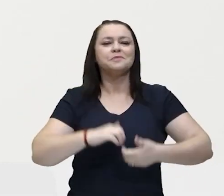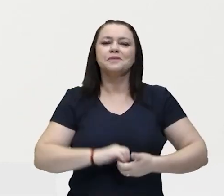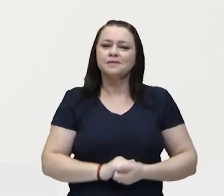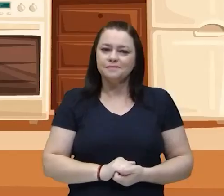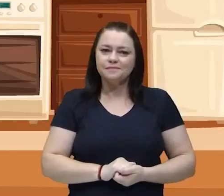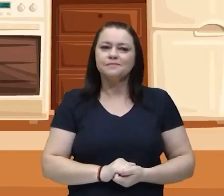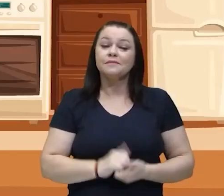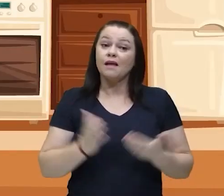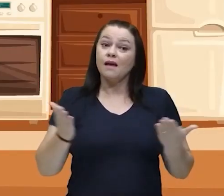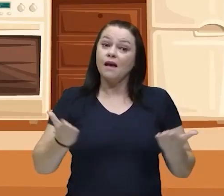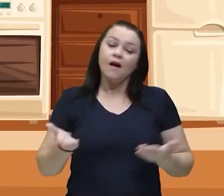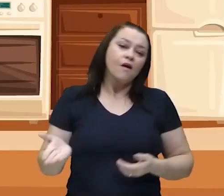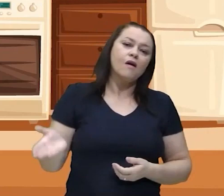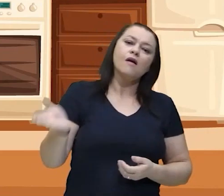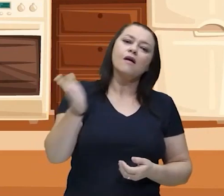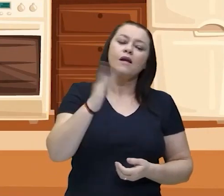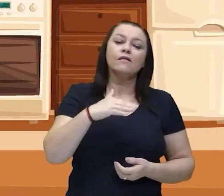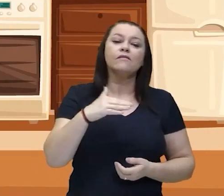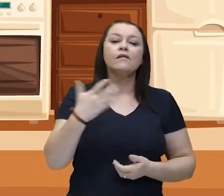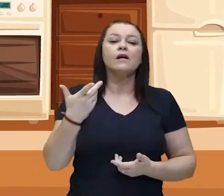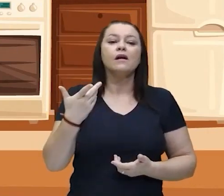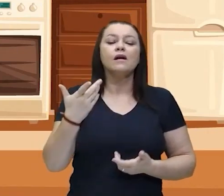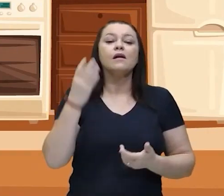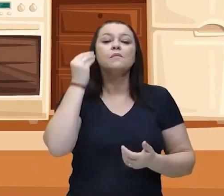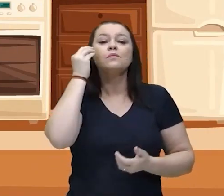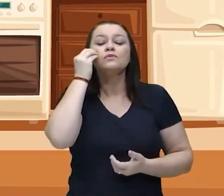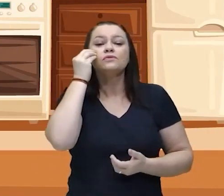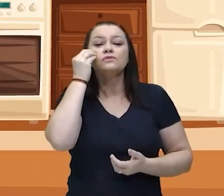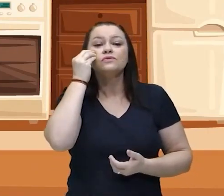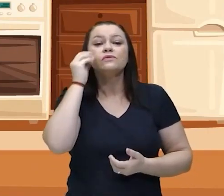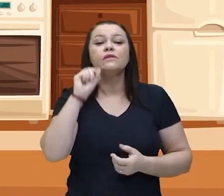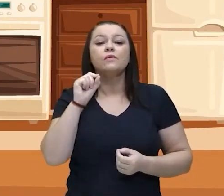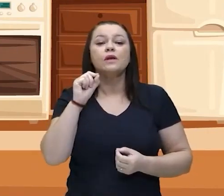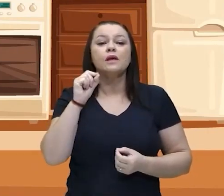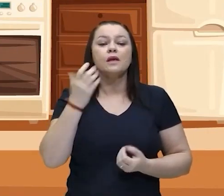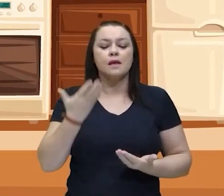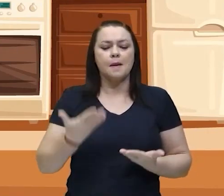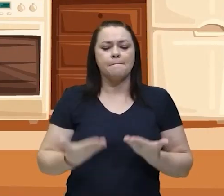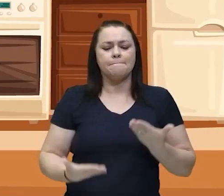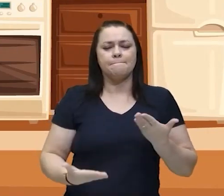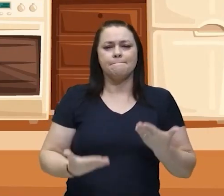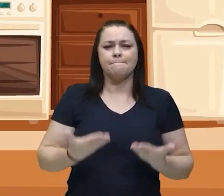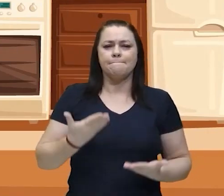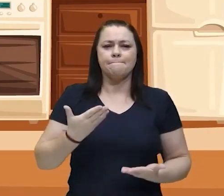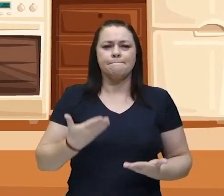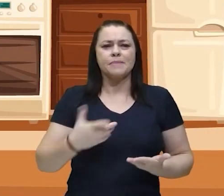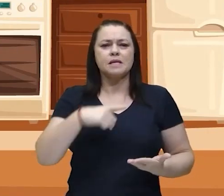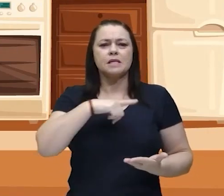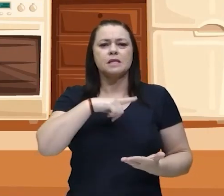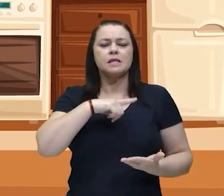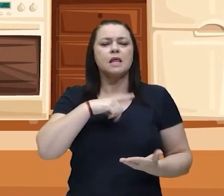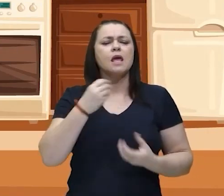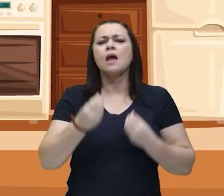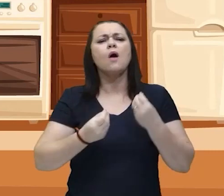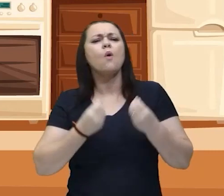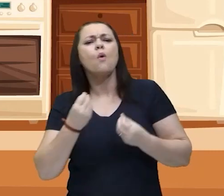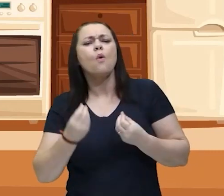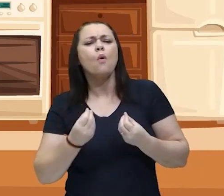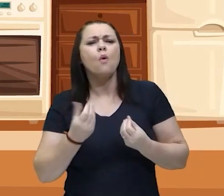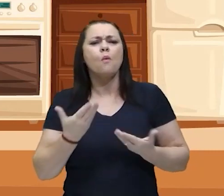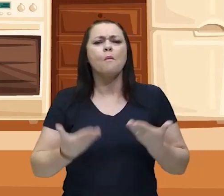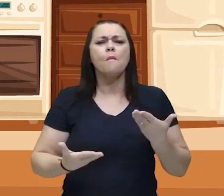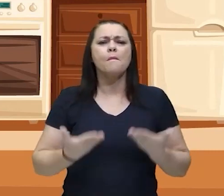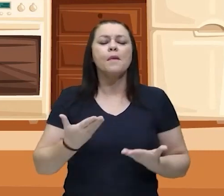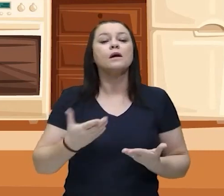Vamos lá, então. Vamos agora trabalhar o quê? As medidas que envolvem o quê? Massa. Professor, como assim as medidas que envolvem massa? Bom,